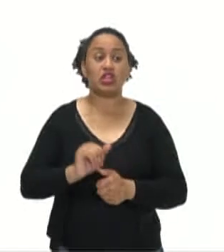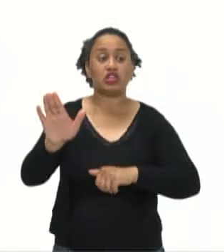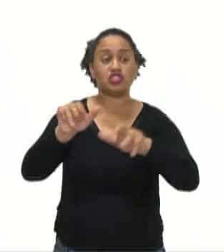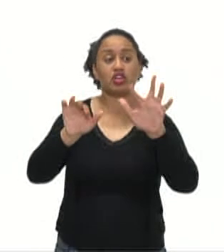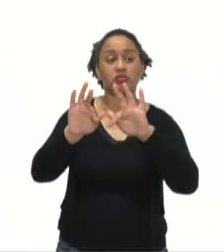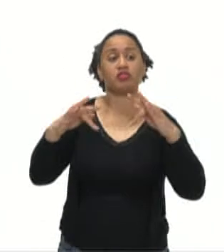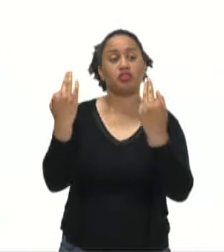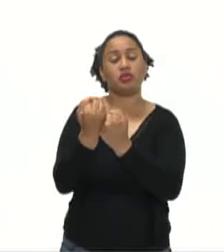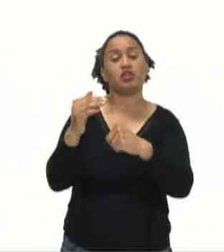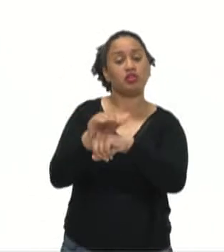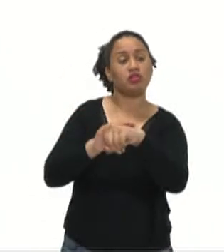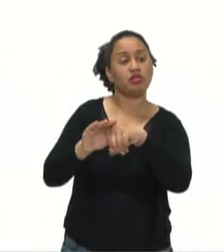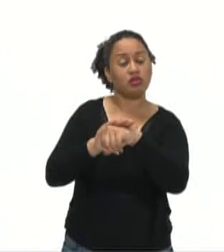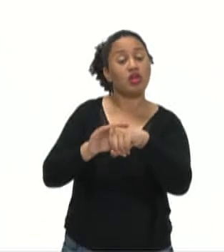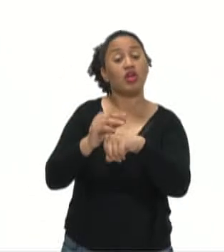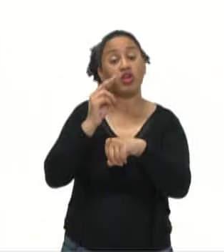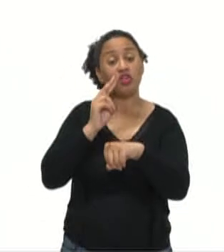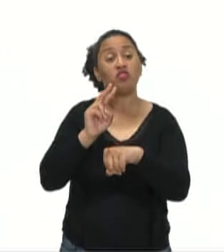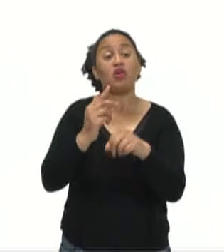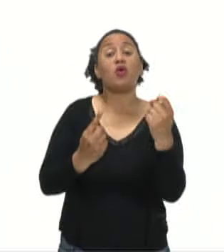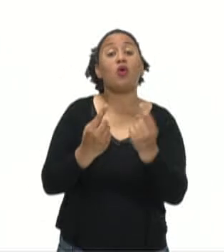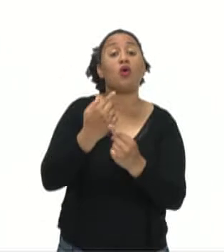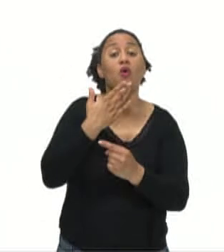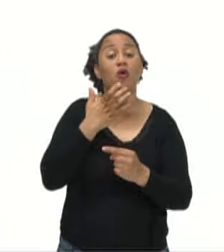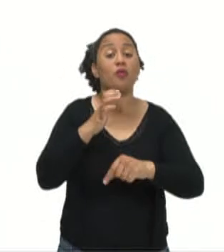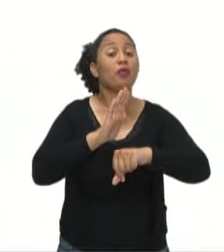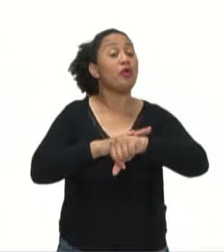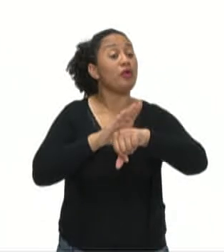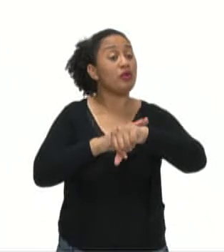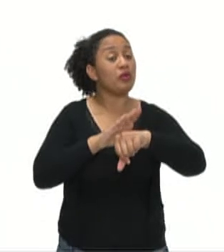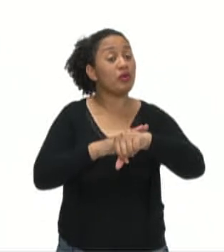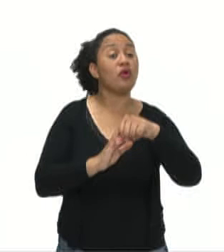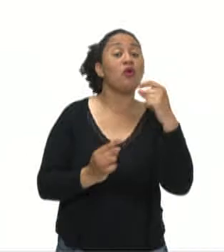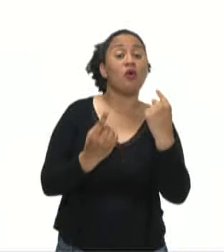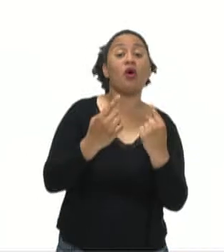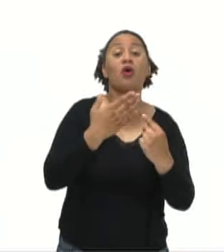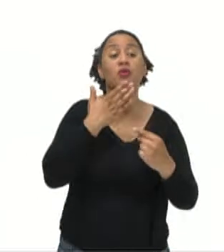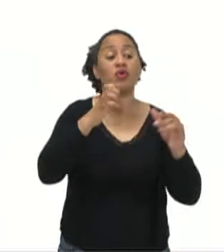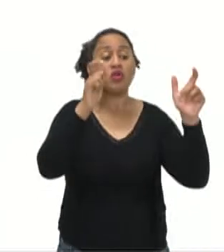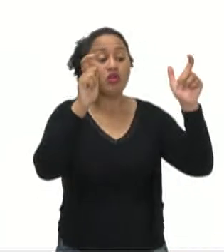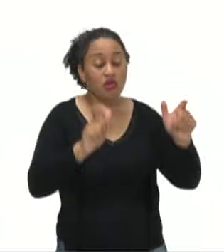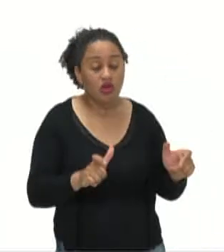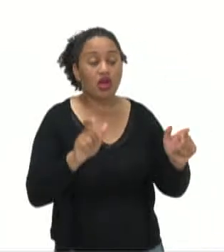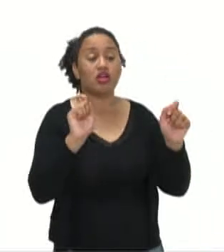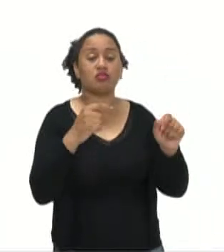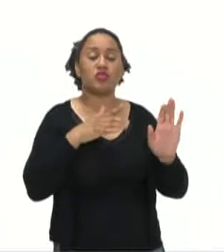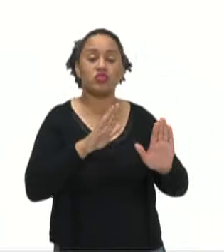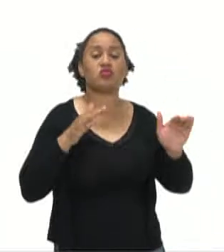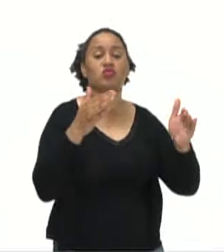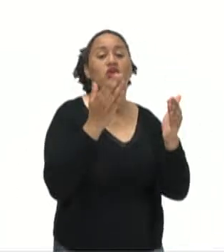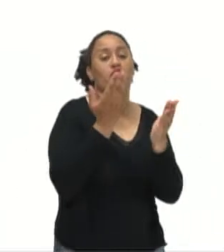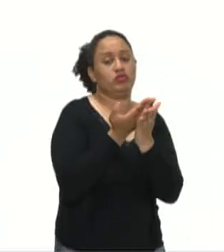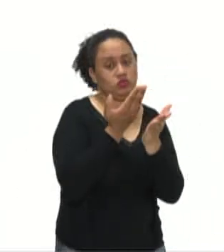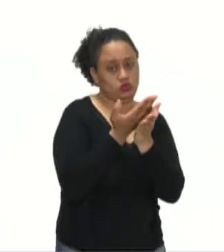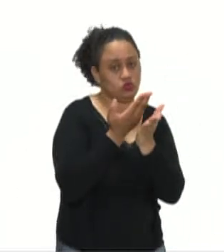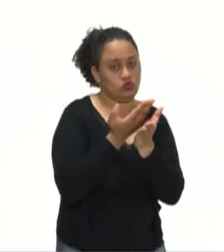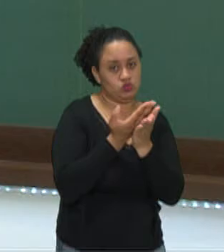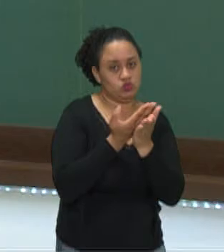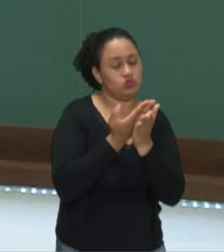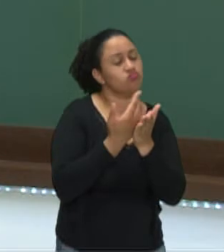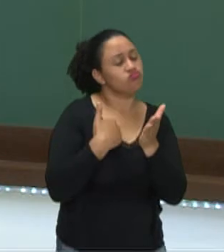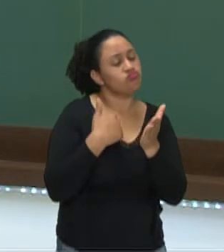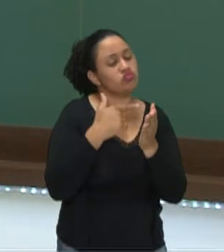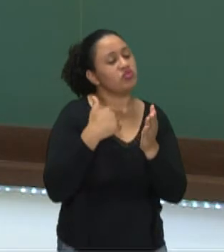para conversar e verifique qual o melhor momento, qual o melhor lugar que você possa se dedicar aos seus estudos, que